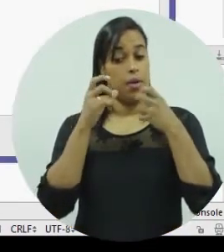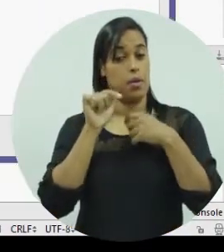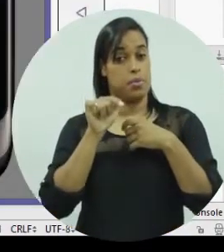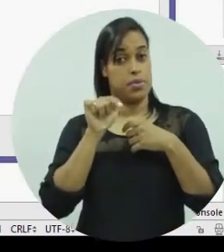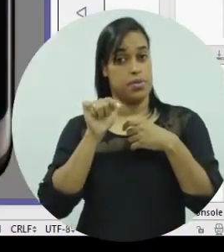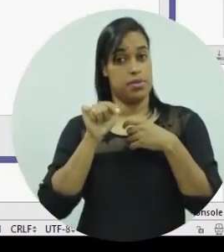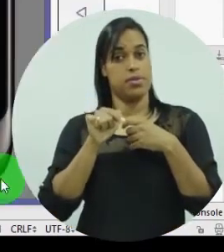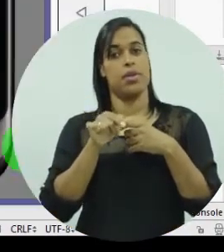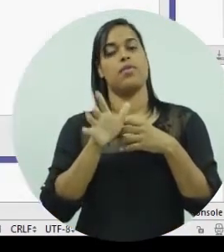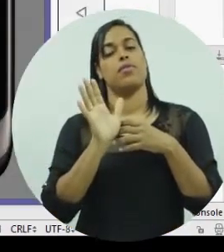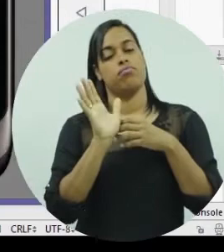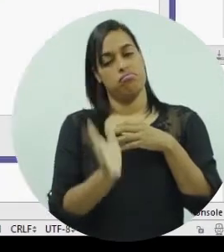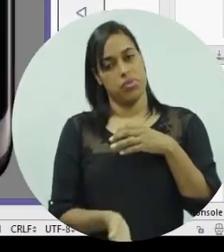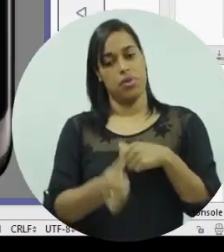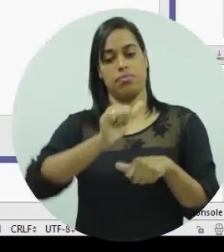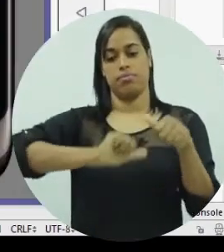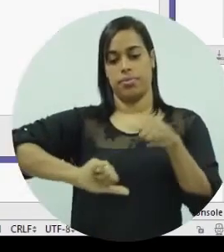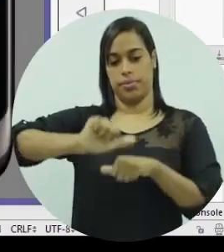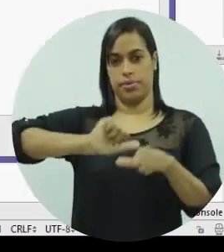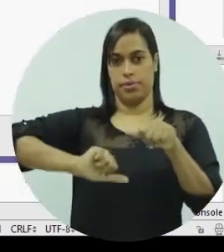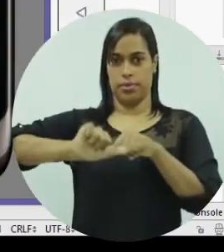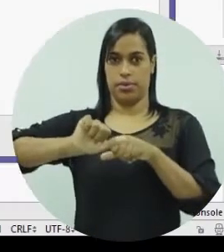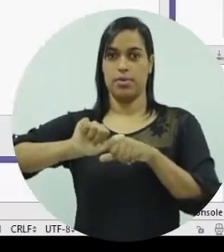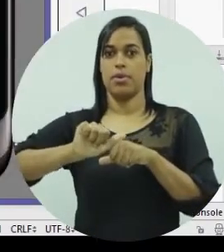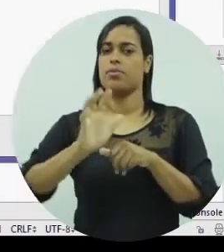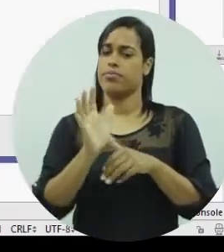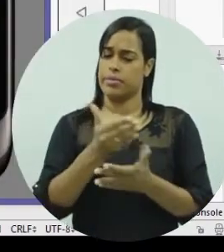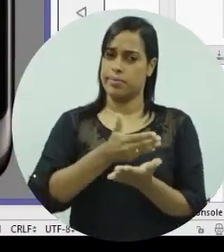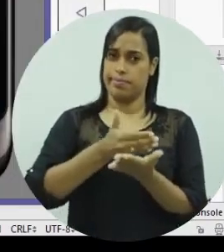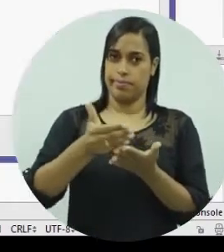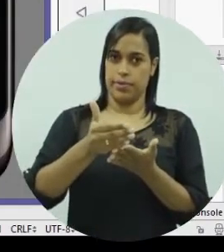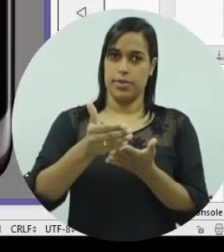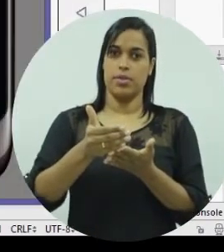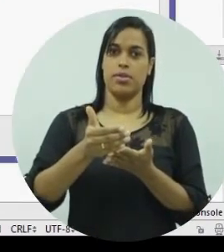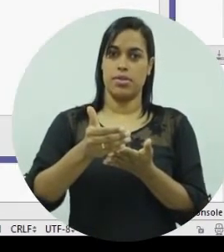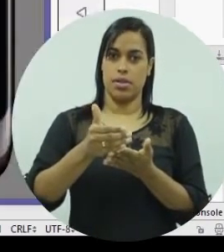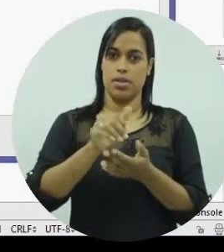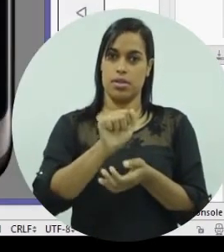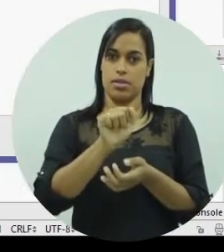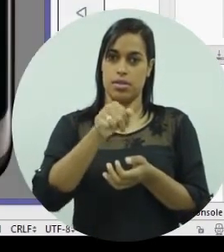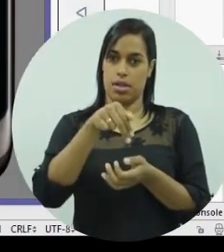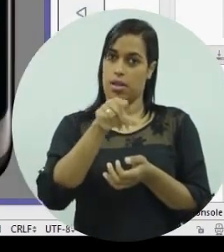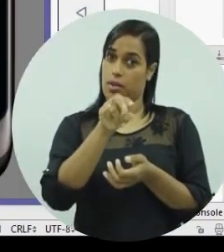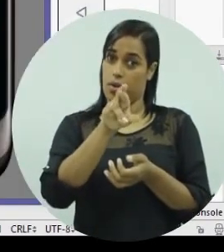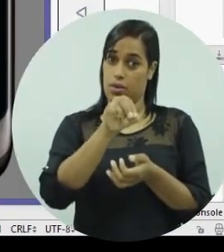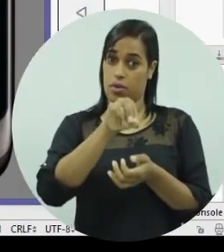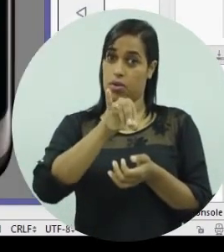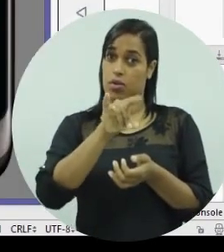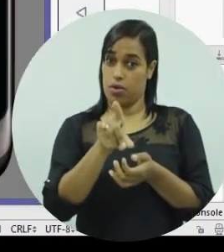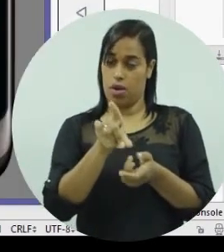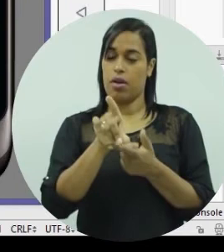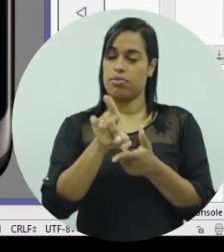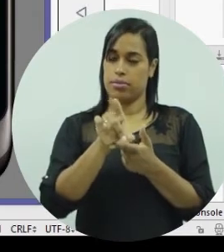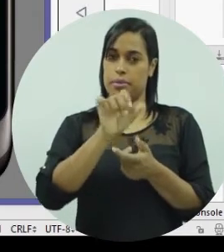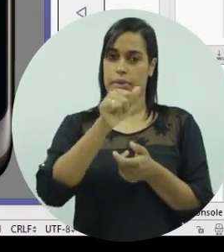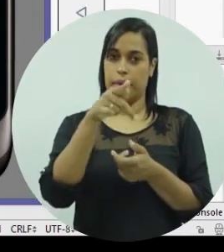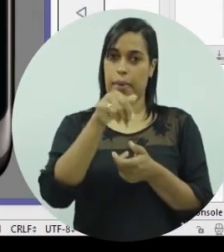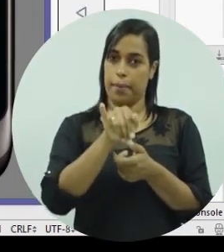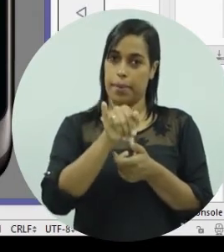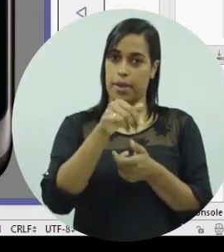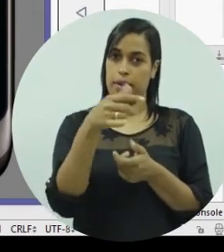Observe que o aparelho foi emulado. Dentro dele ele está inicializando o Android